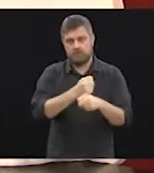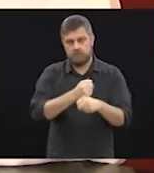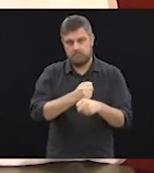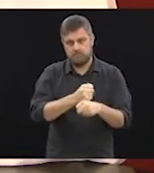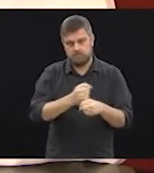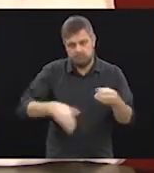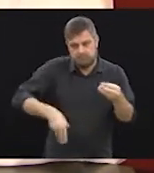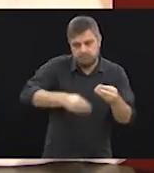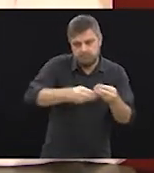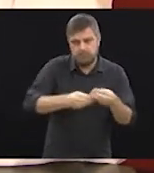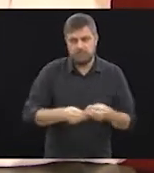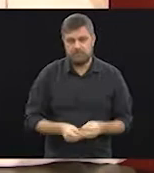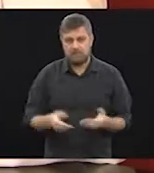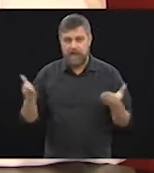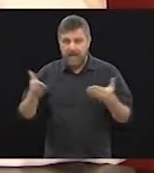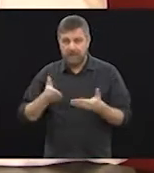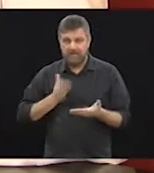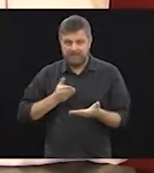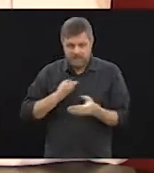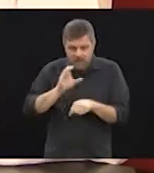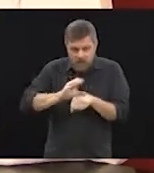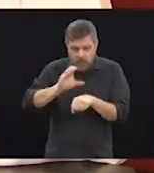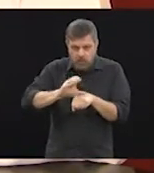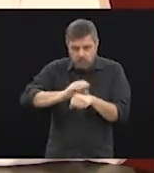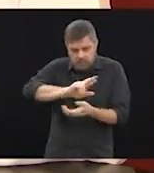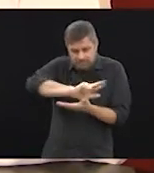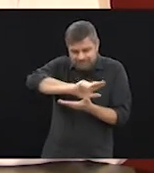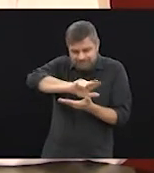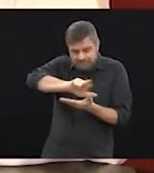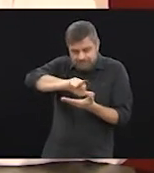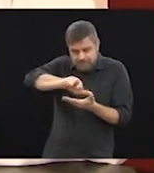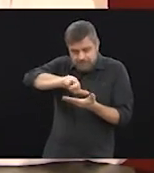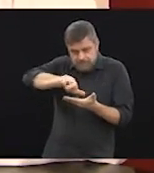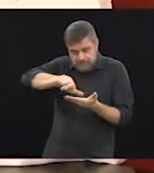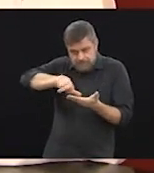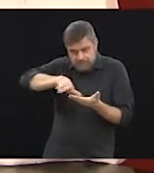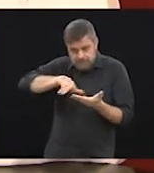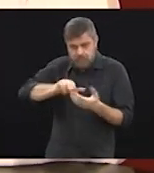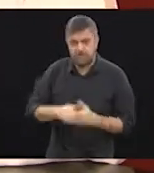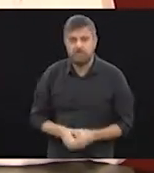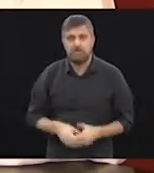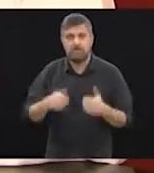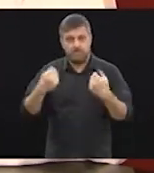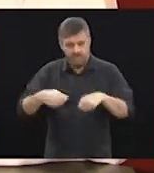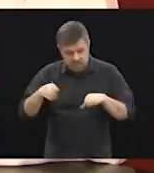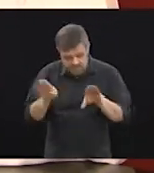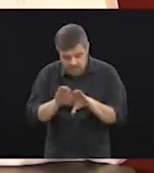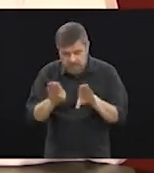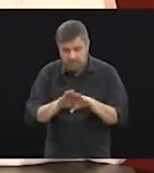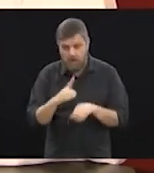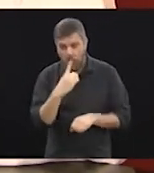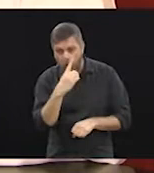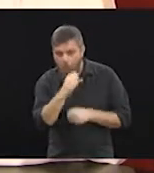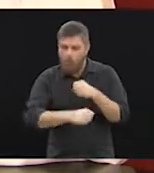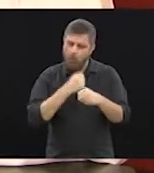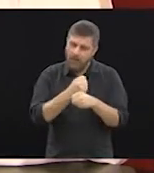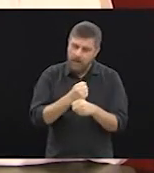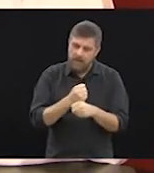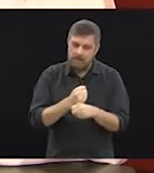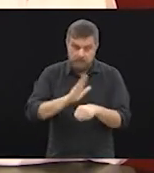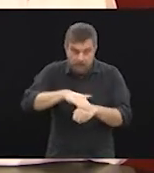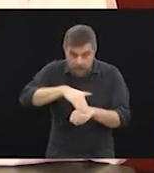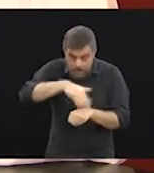E agora, com o advento das subespecialidades, se eu vou explicar já o que é, há necessidade de mais 1 ou 2